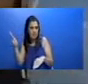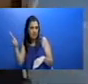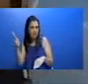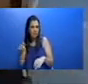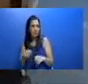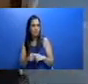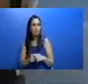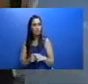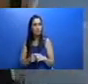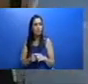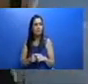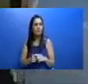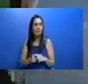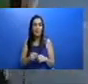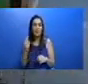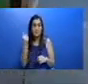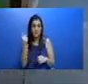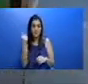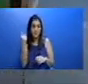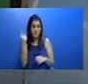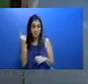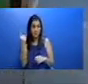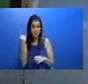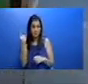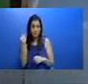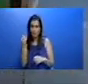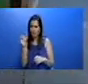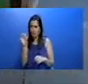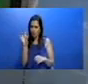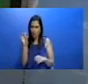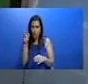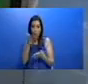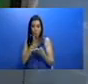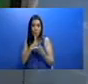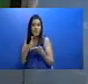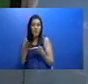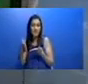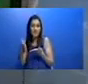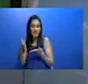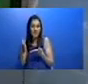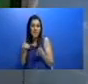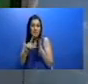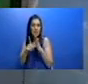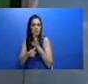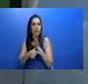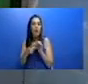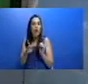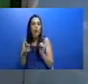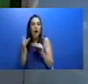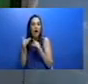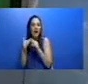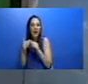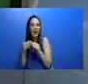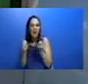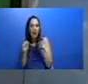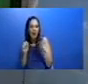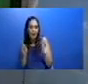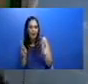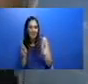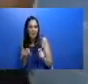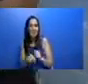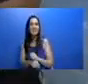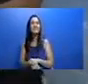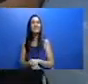casa, eu vou só começar para dar um exemplo, depois vocês vão continuar aí em casa, combinado? 1. Em